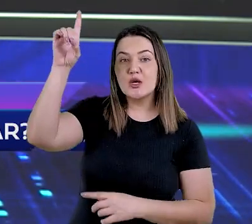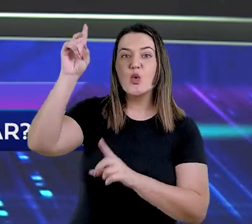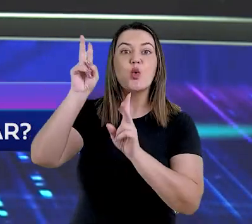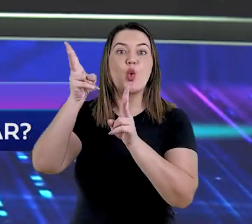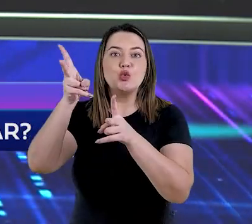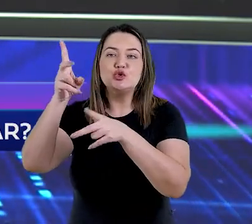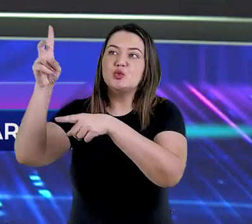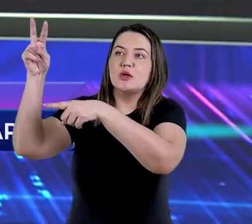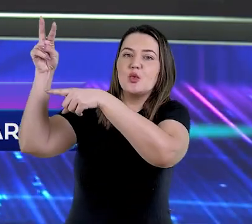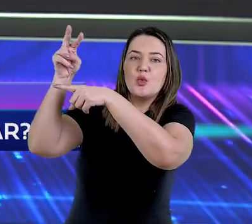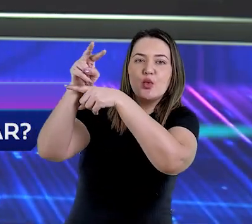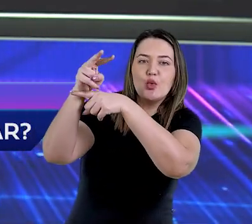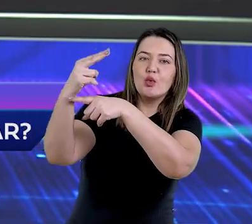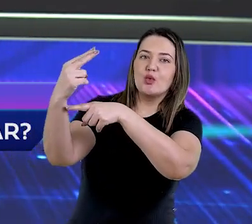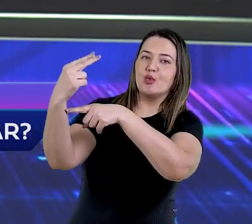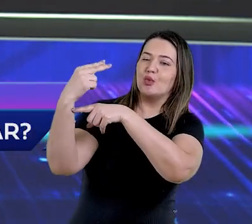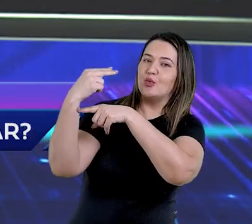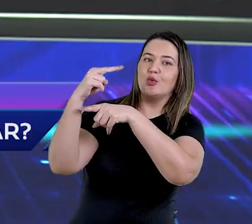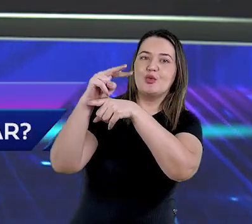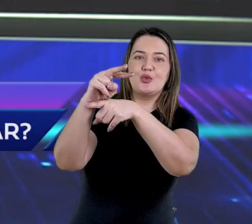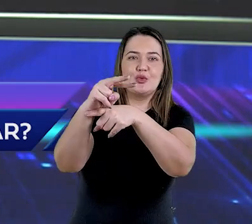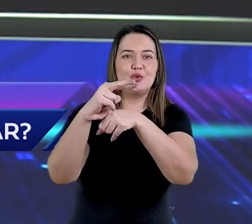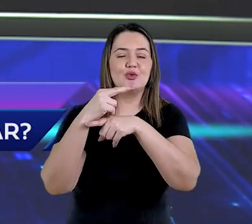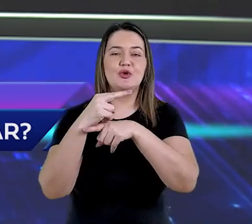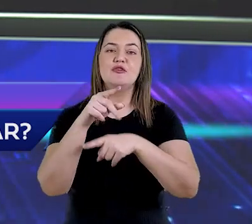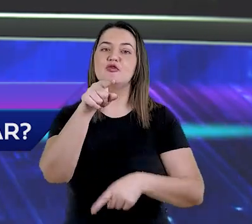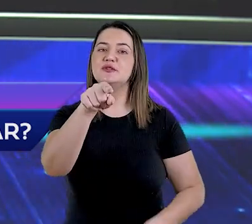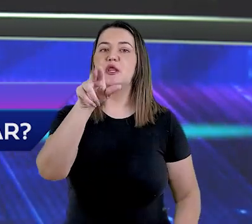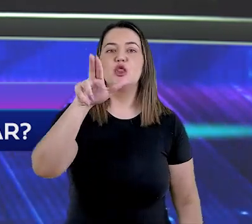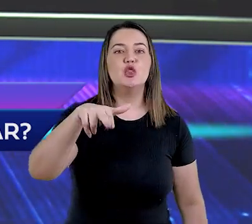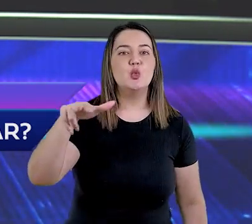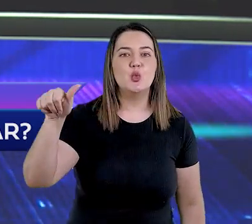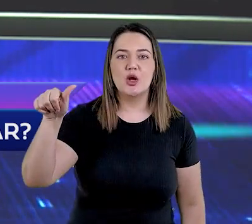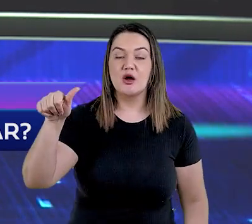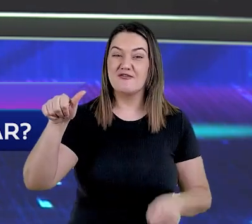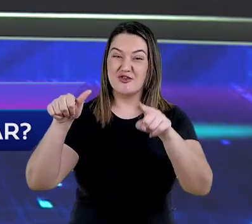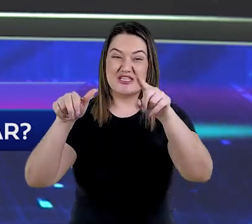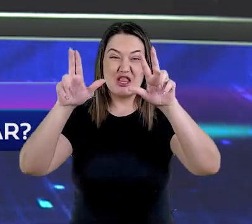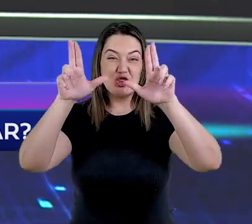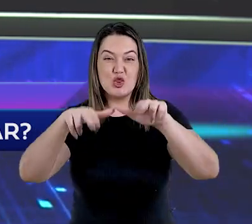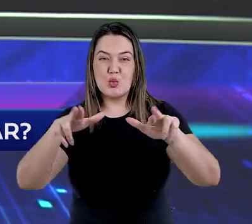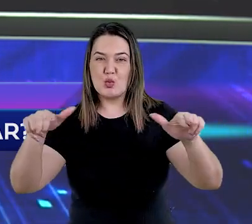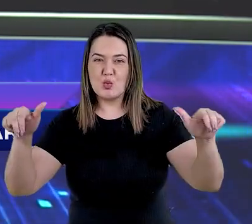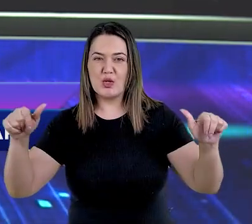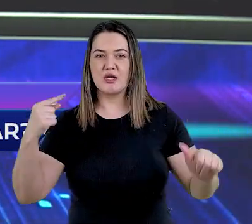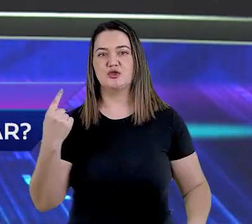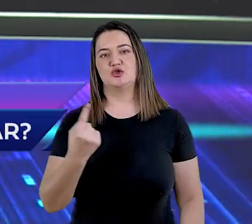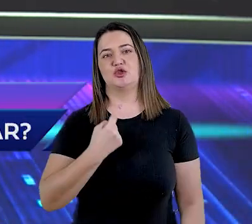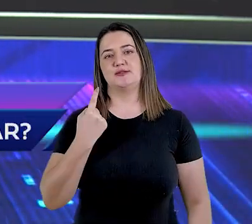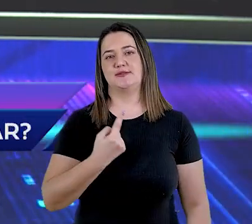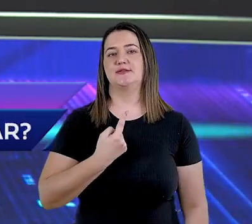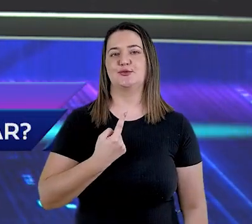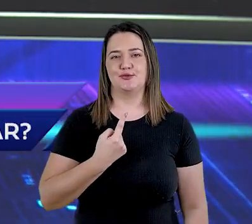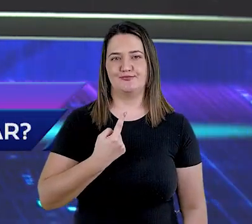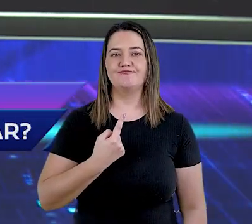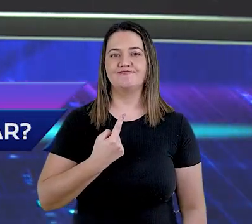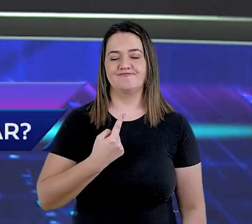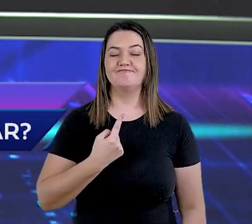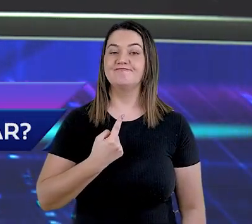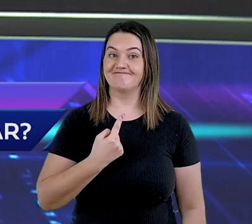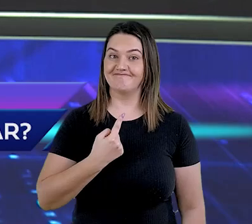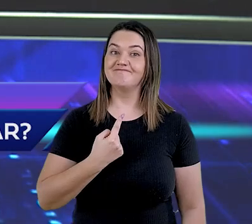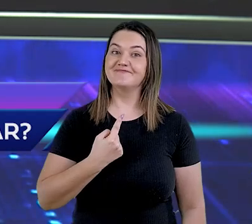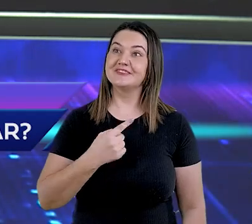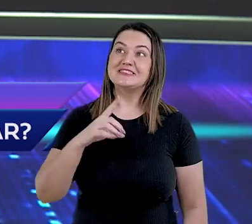continua olhando para mim e para você. Você nunca, vou repetir, você nunca estará sozinho diante